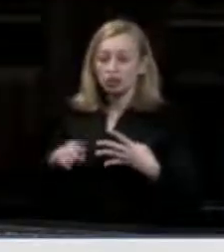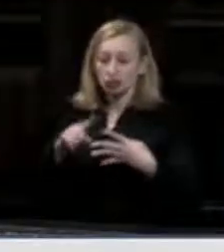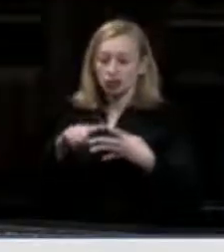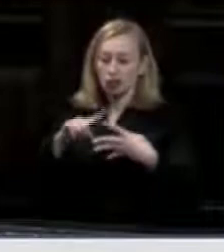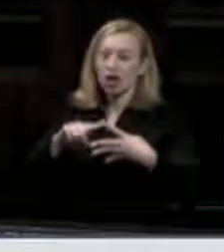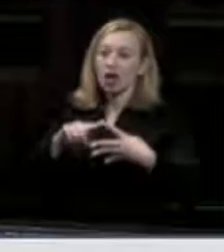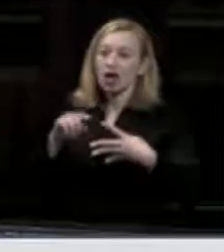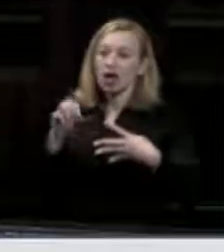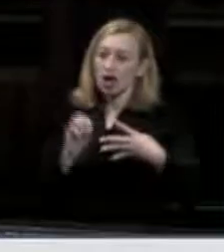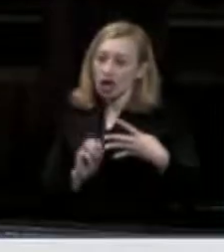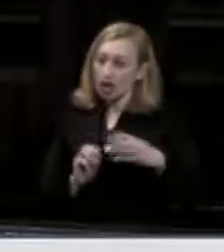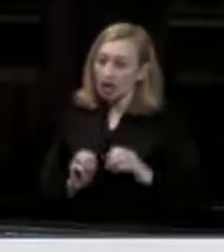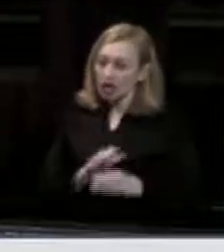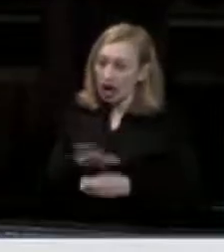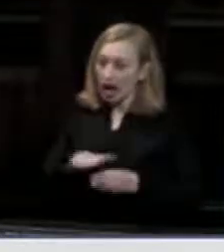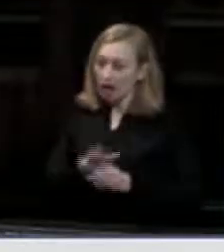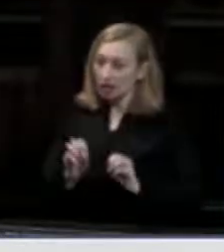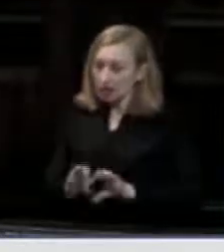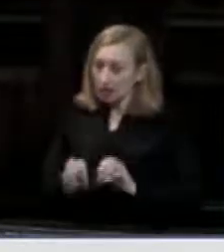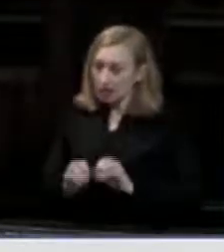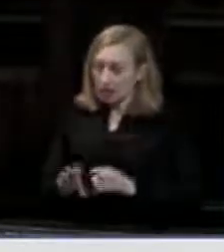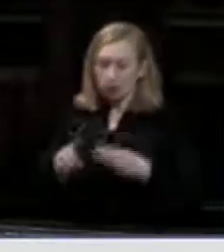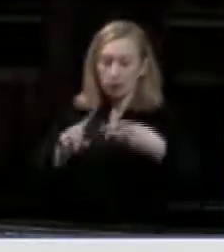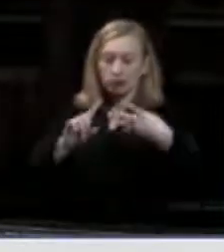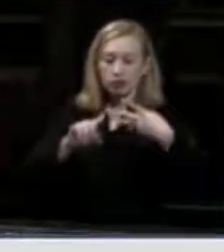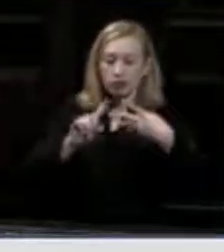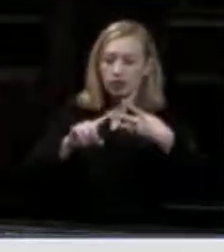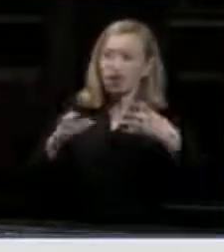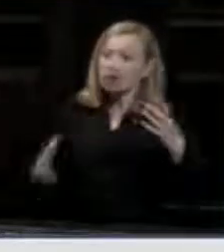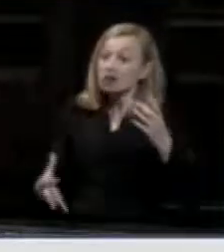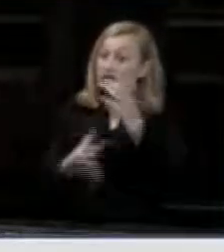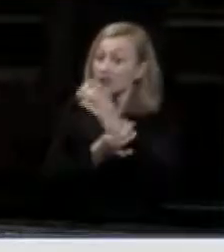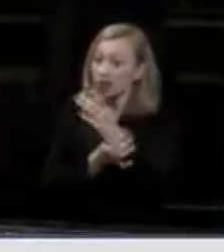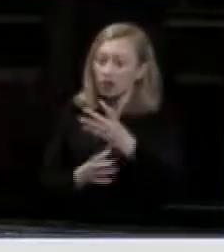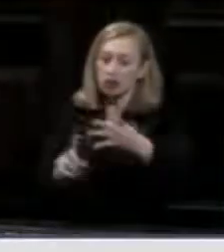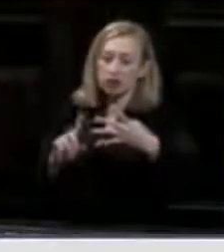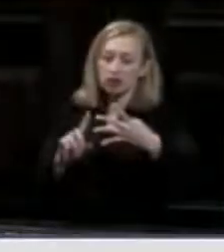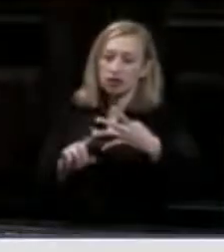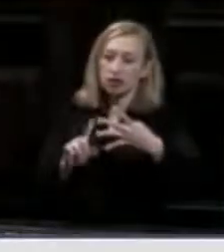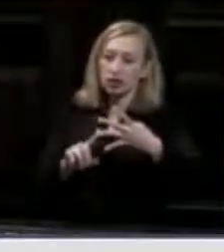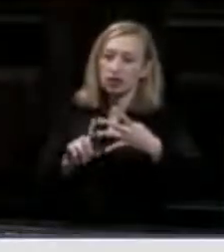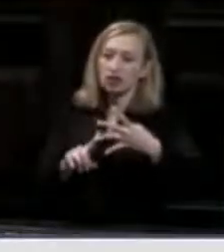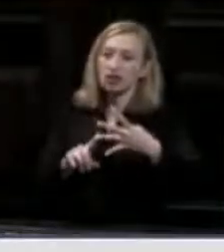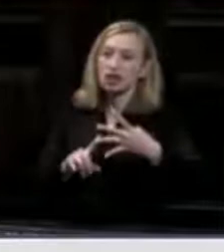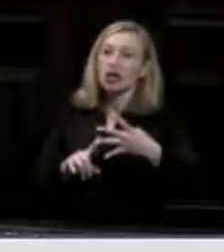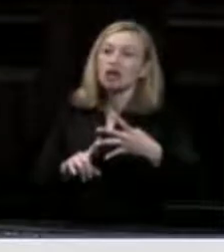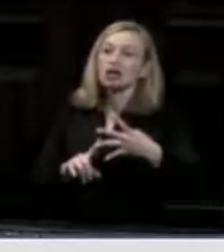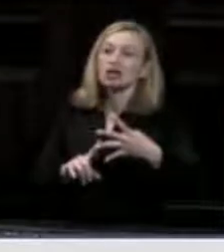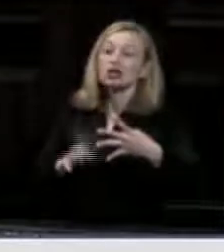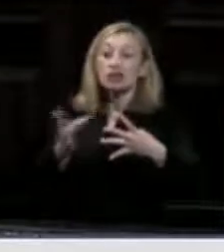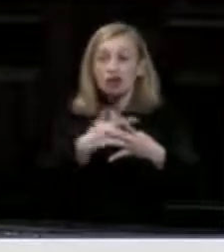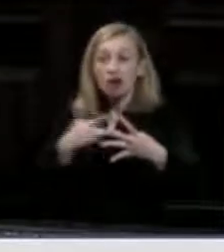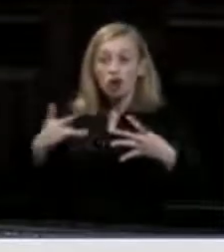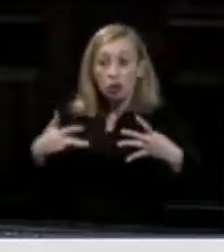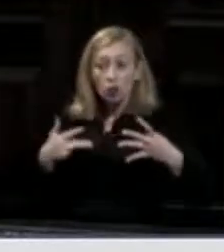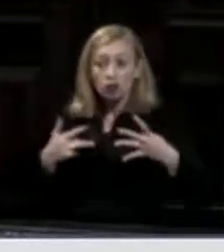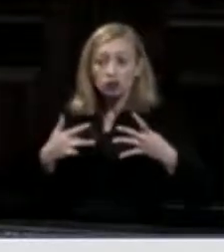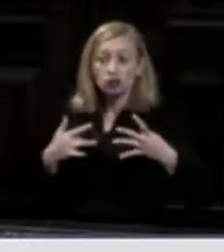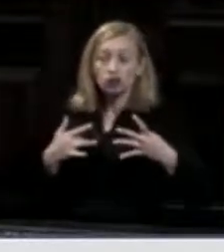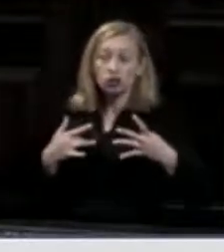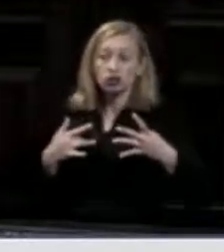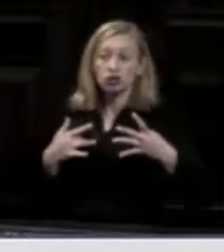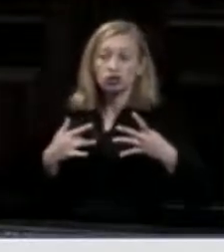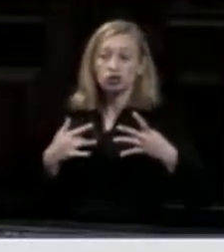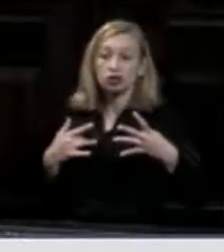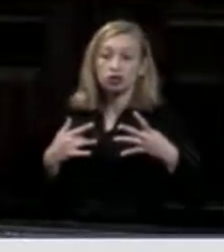educação, segurança e saúde são essenciais, são funções de Estado.